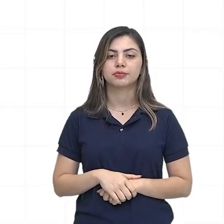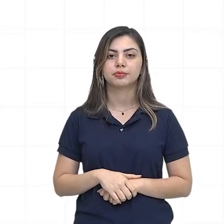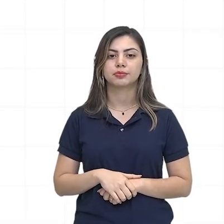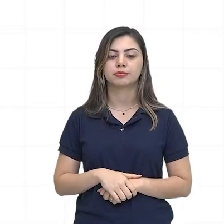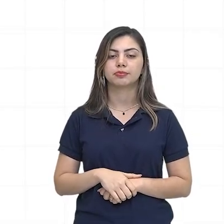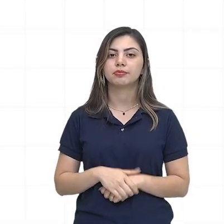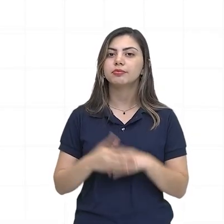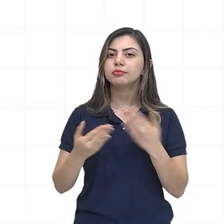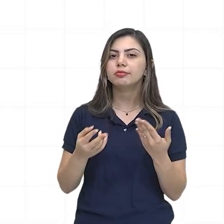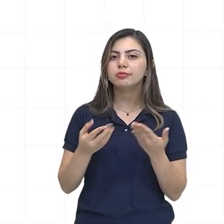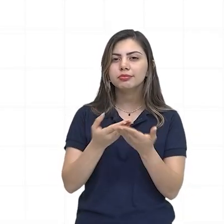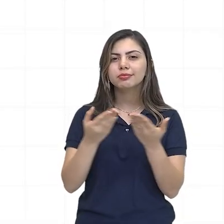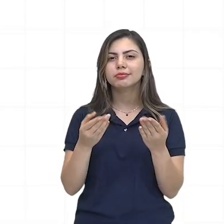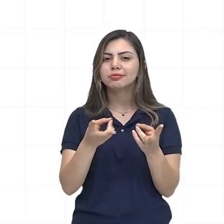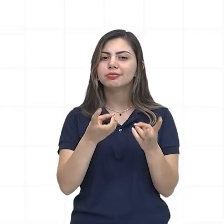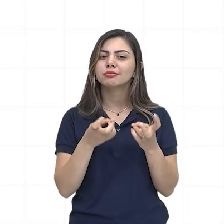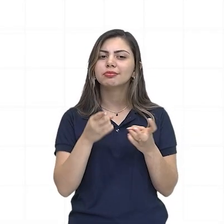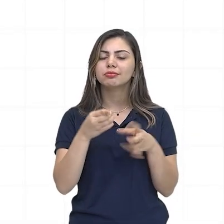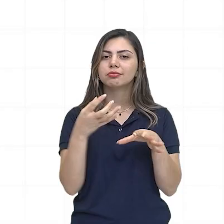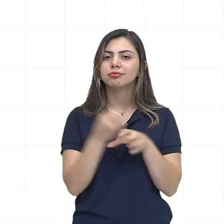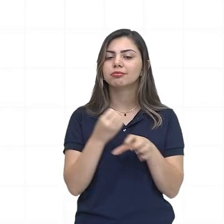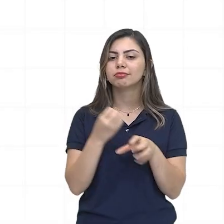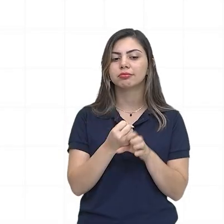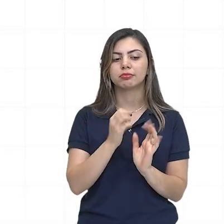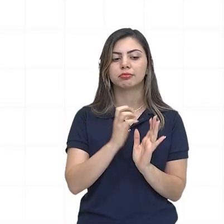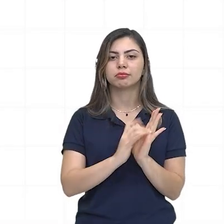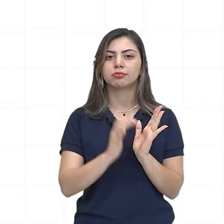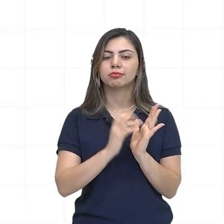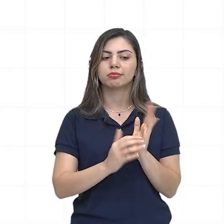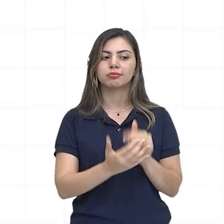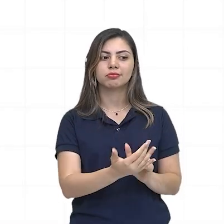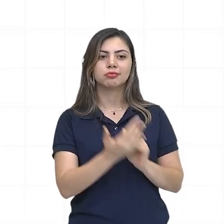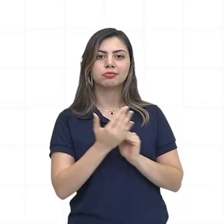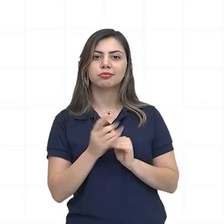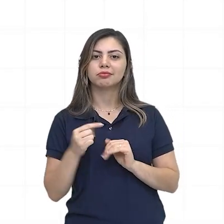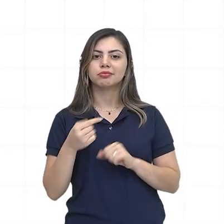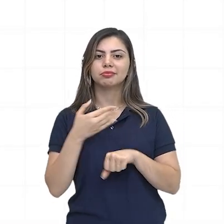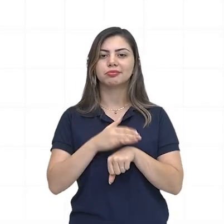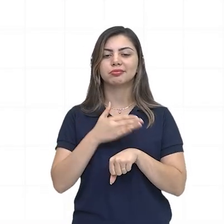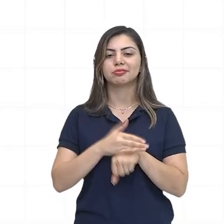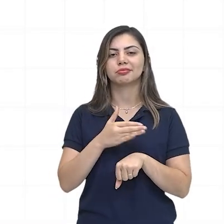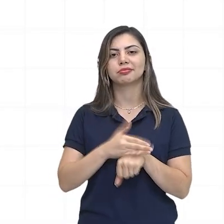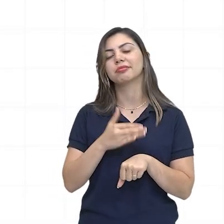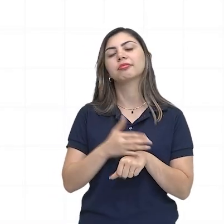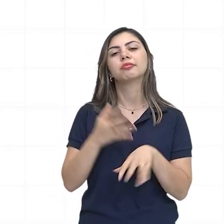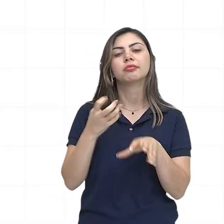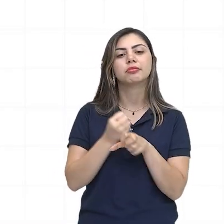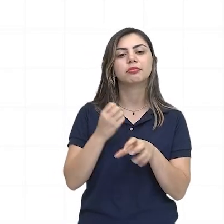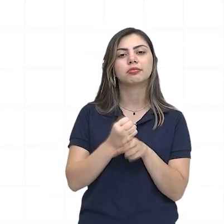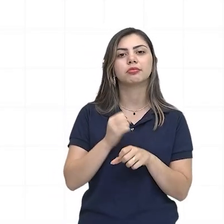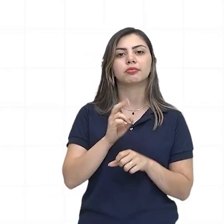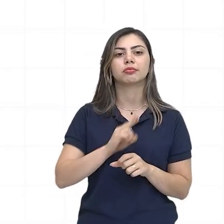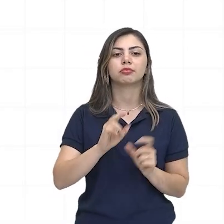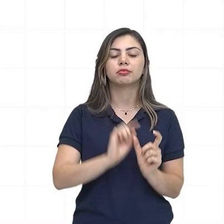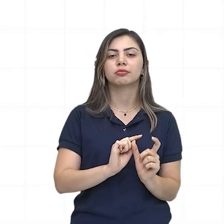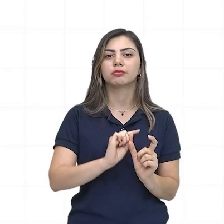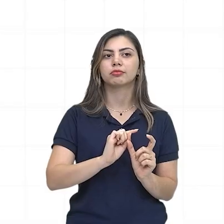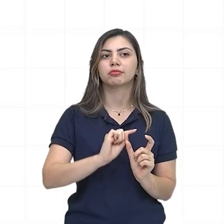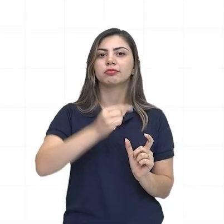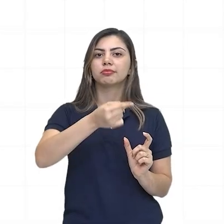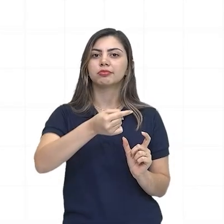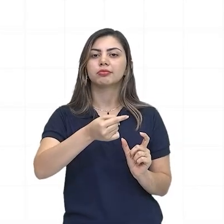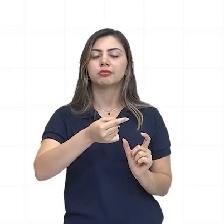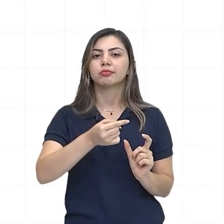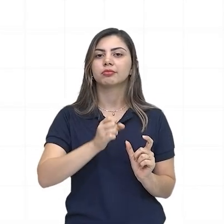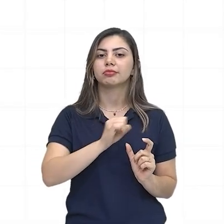35,937. Então, a calculadora, ela ajuda bastante a gente a praticar esses cálculos de potências com números decimais